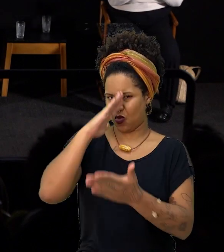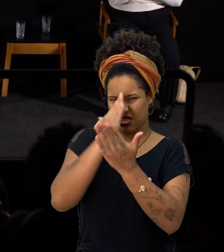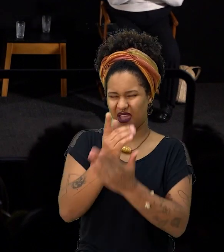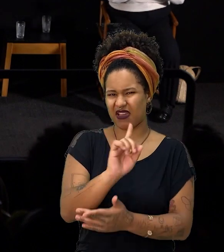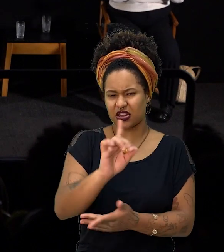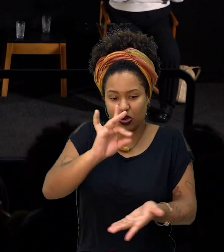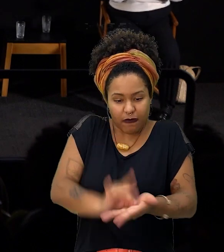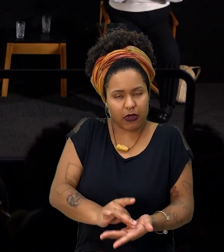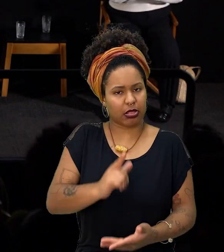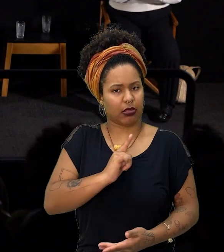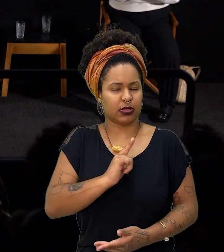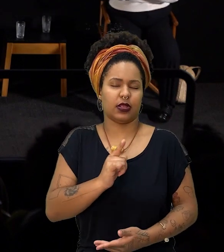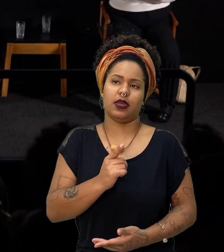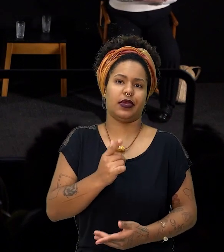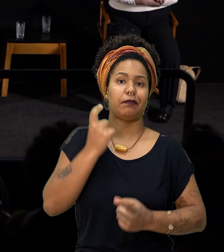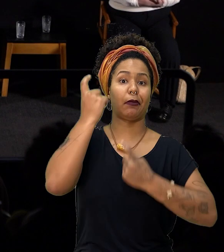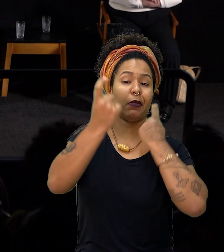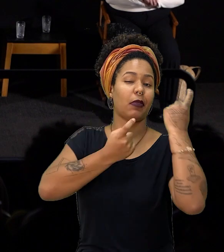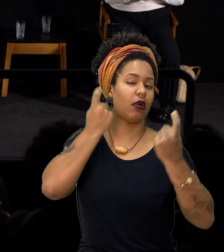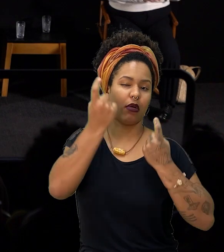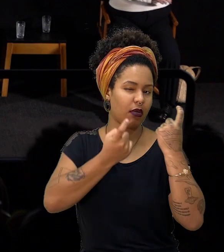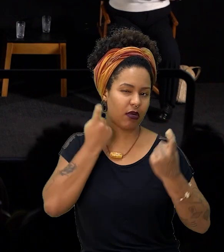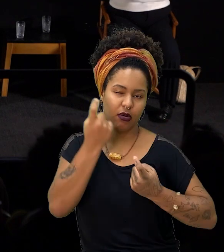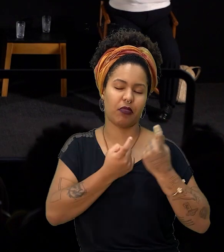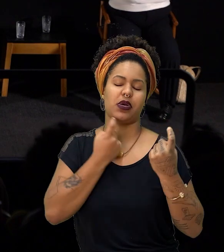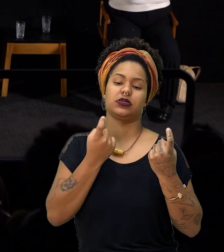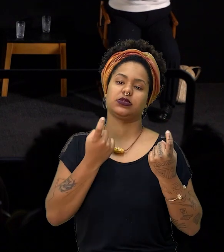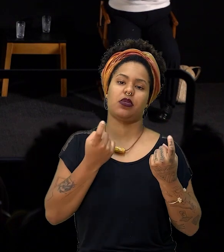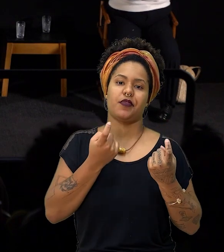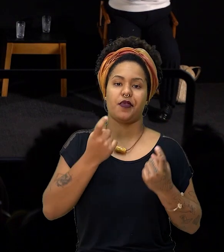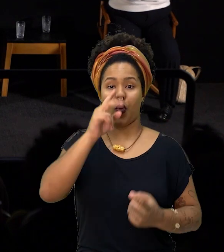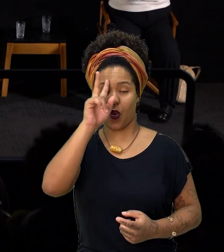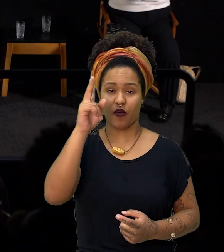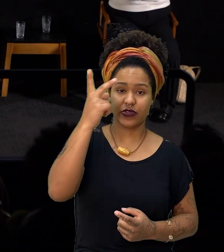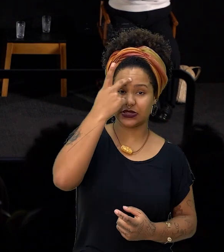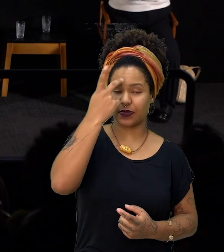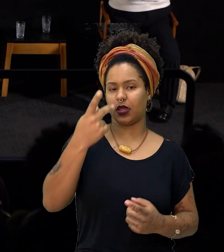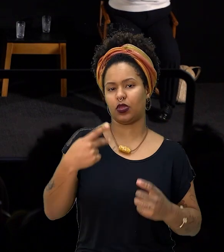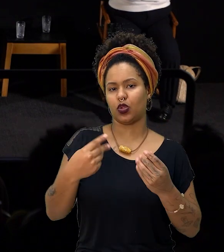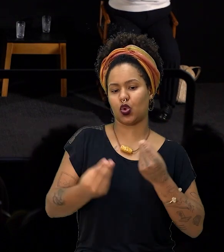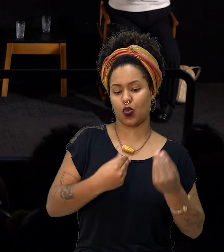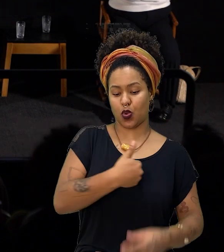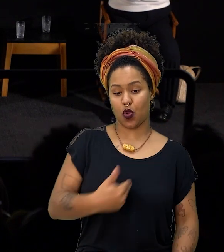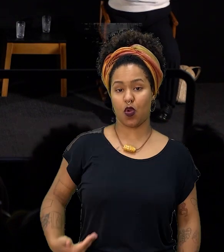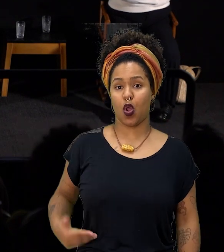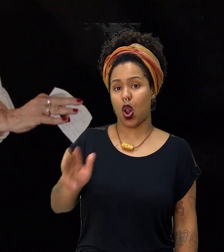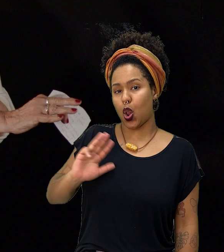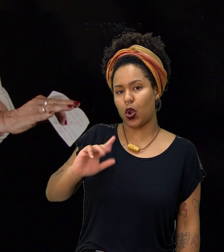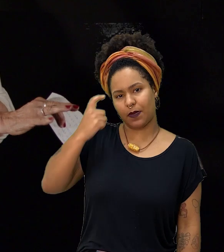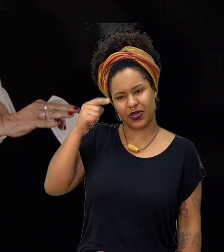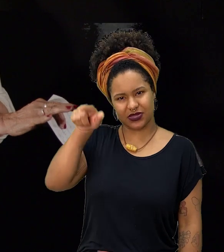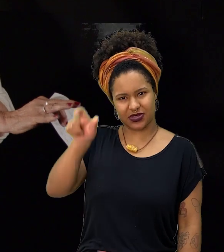realmente uma preocupação, um convencimento da parte do governo Lula, pensando no governo Lula como